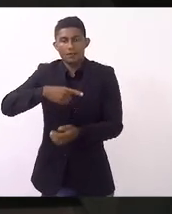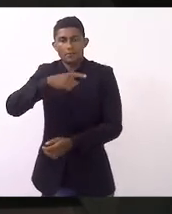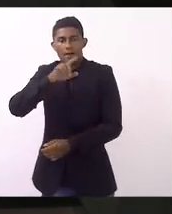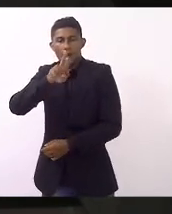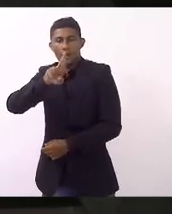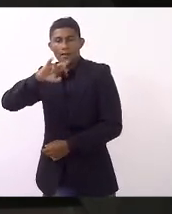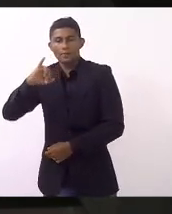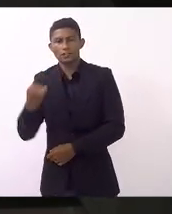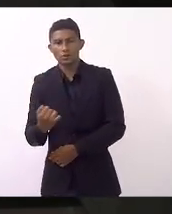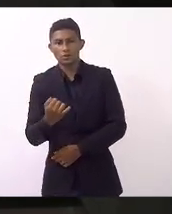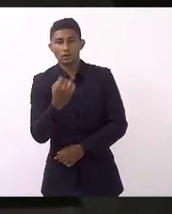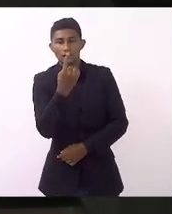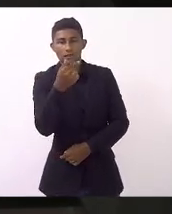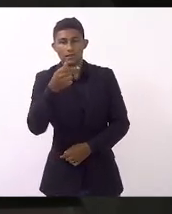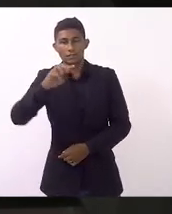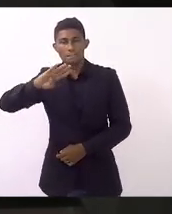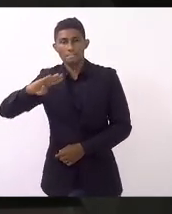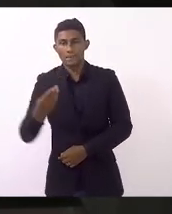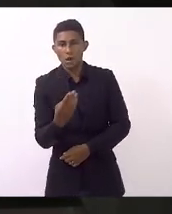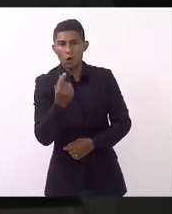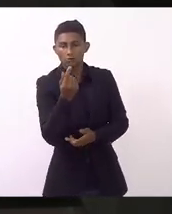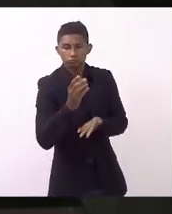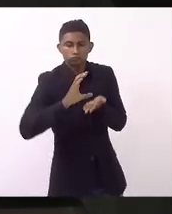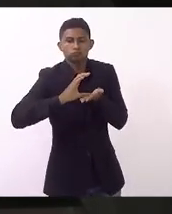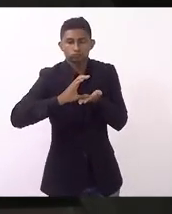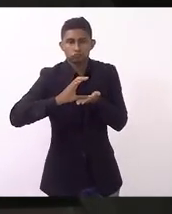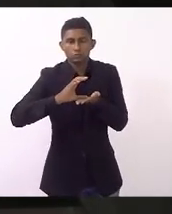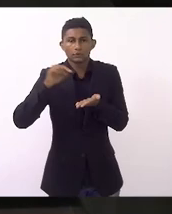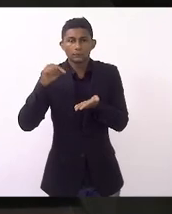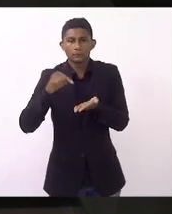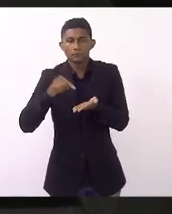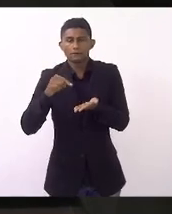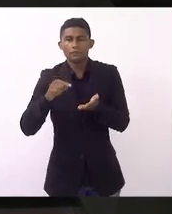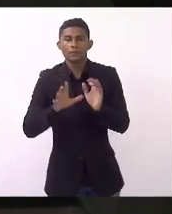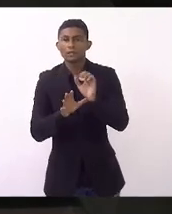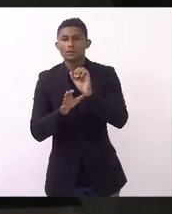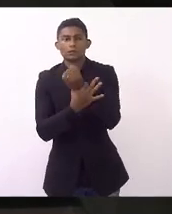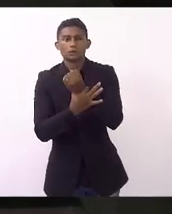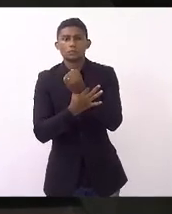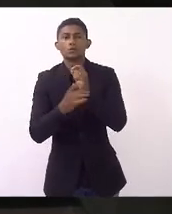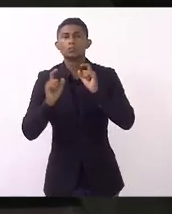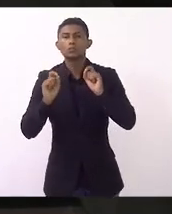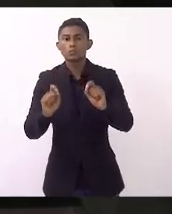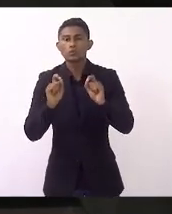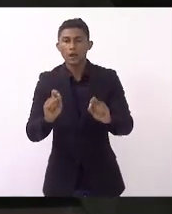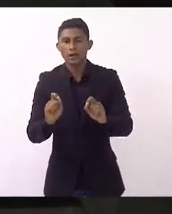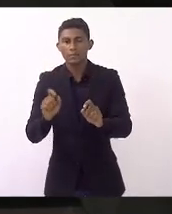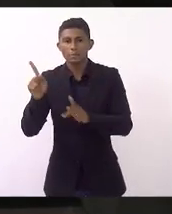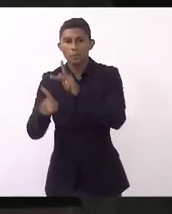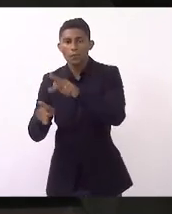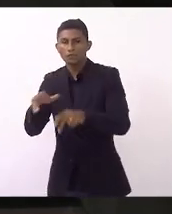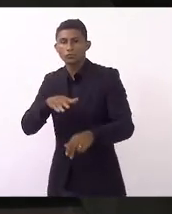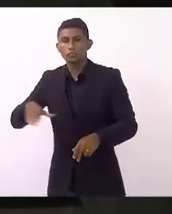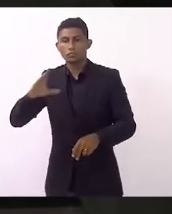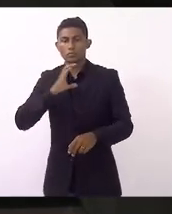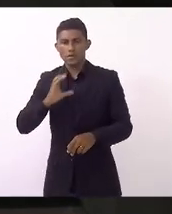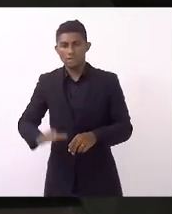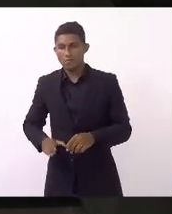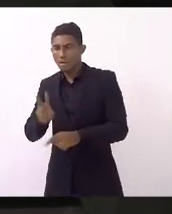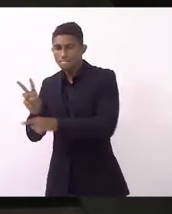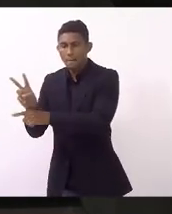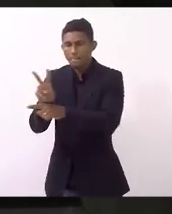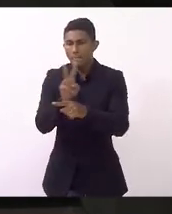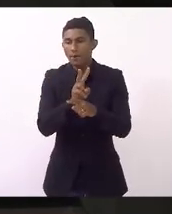bilhões na carteira de investimentos, garante em defesa civil, em contenção de encostas, em reassentamento